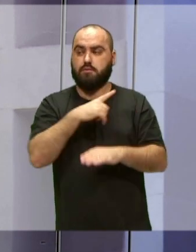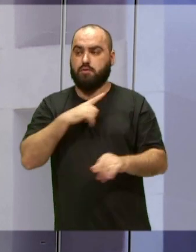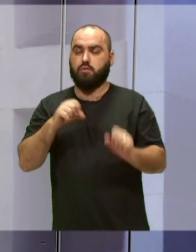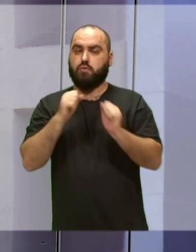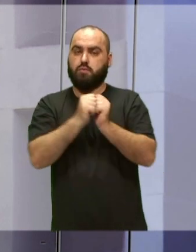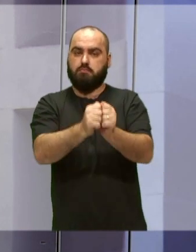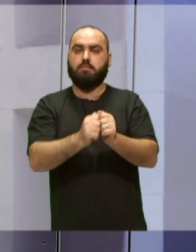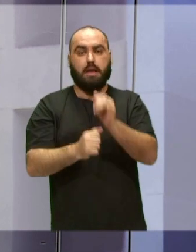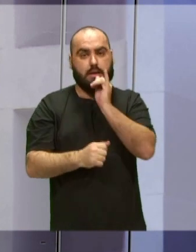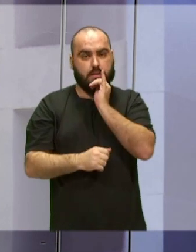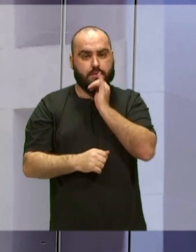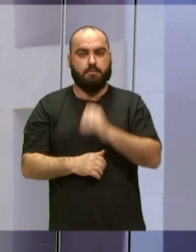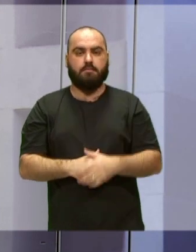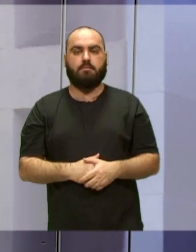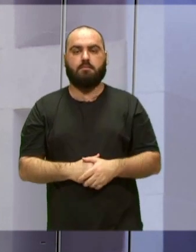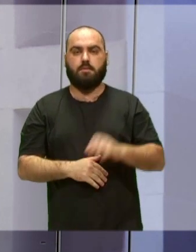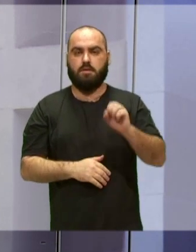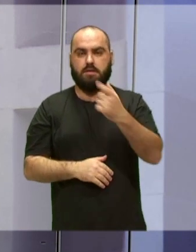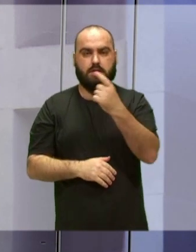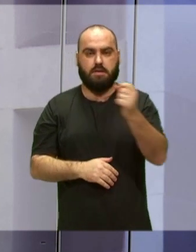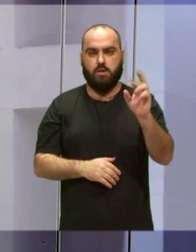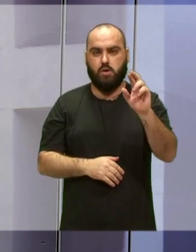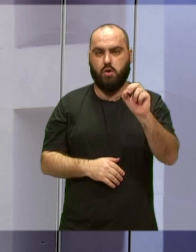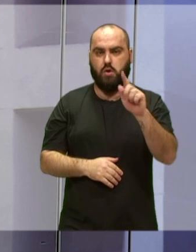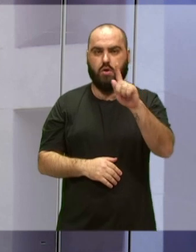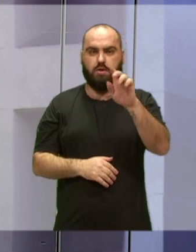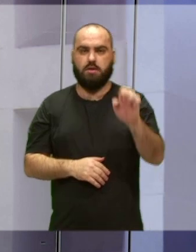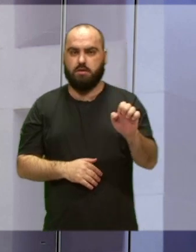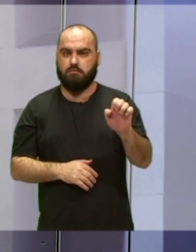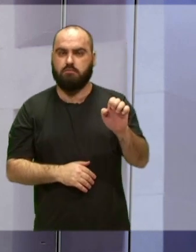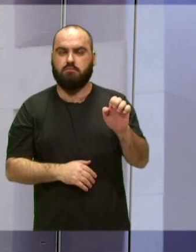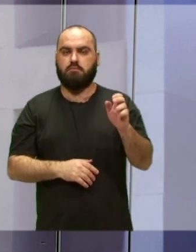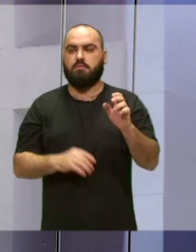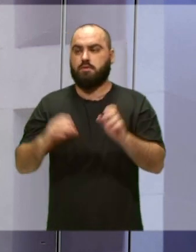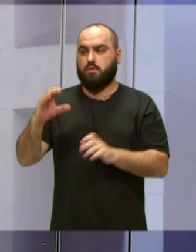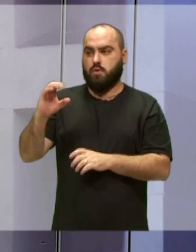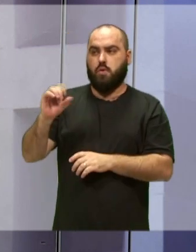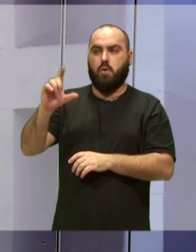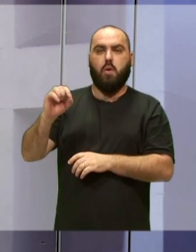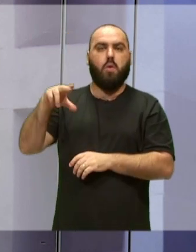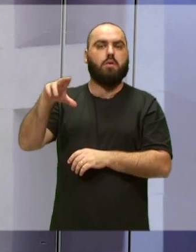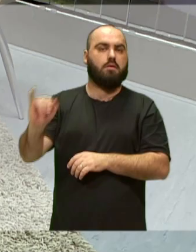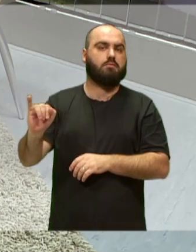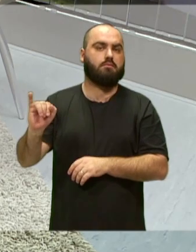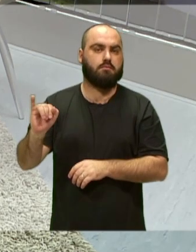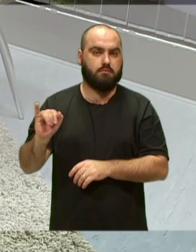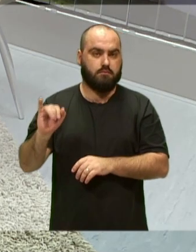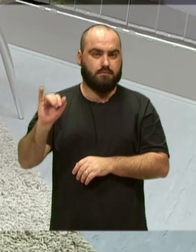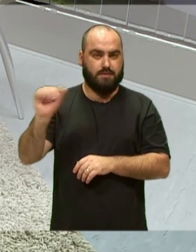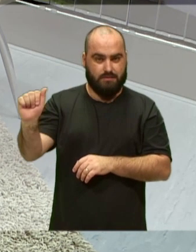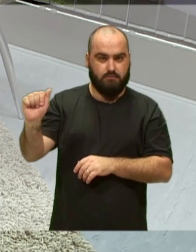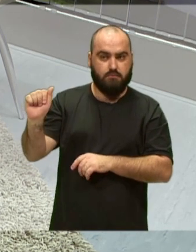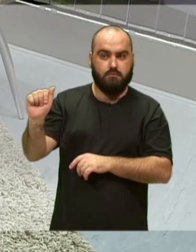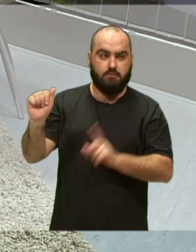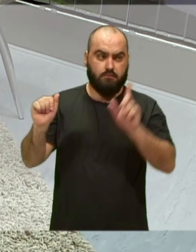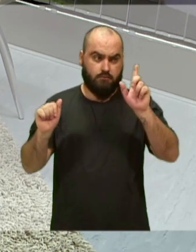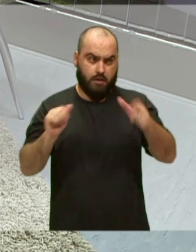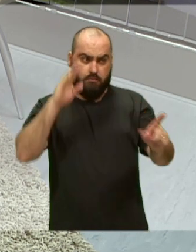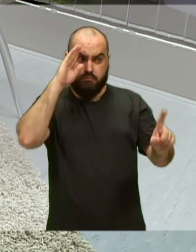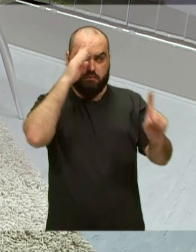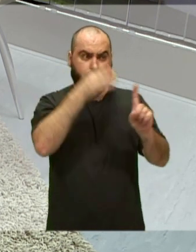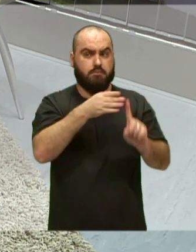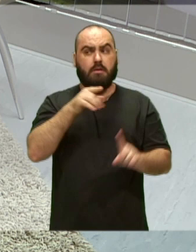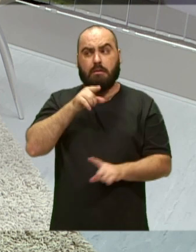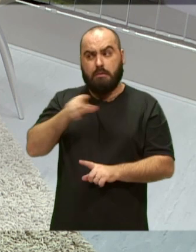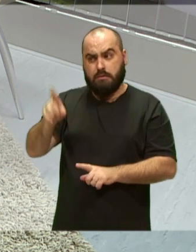exemplo né pessoal do São Roque pessoal da da da colônia japonesa que era o principal impasse eu acho que mais mobilizou foi bem difícil